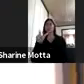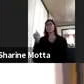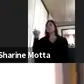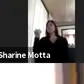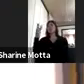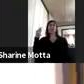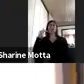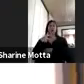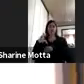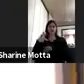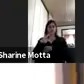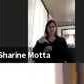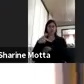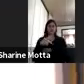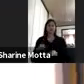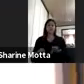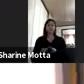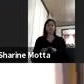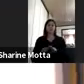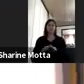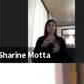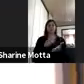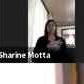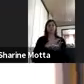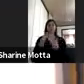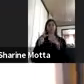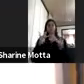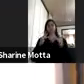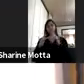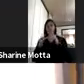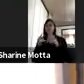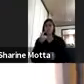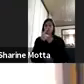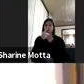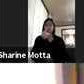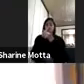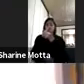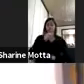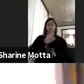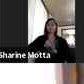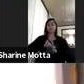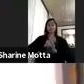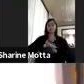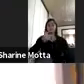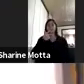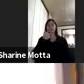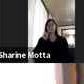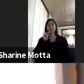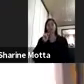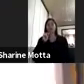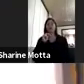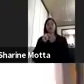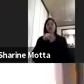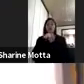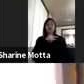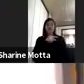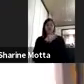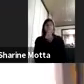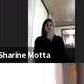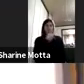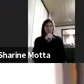e essa pessoa começa a contar maravilhas e convence a mulher brasileira a fazer uma viagem para o